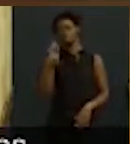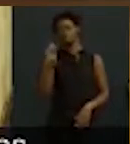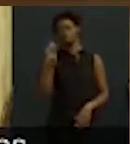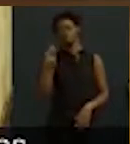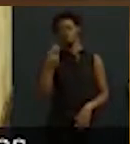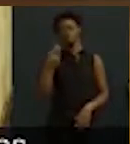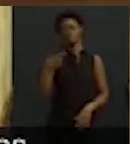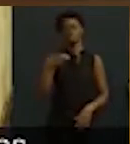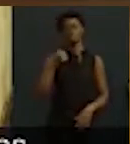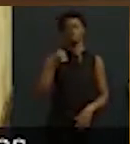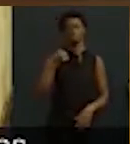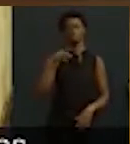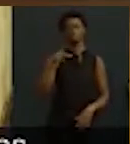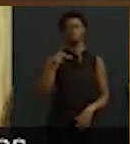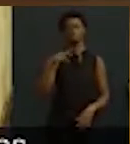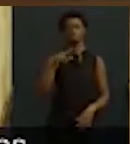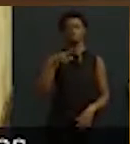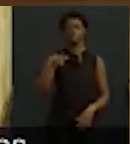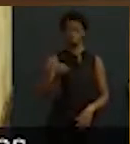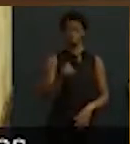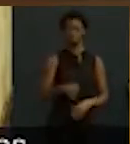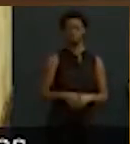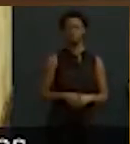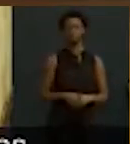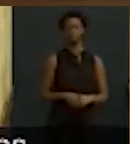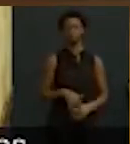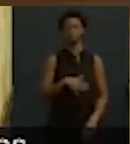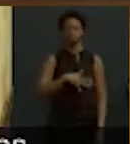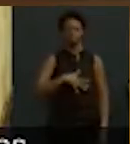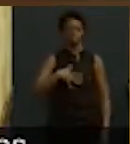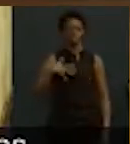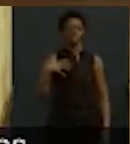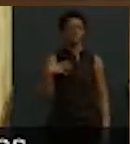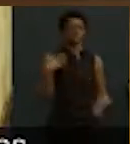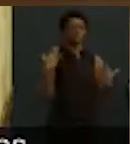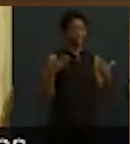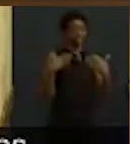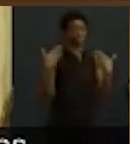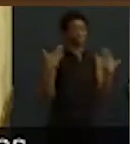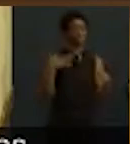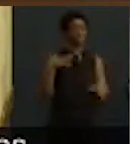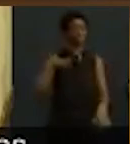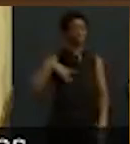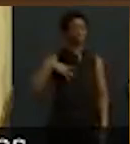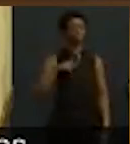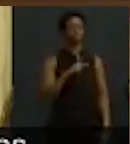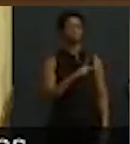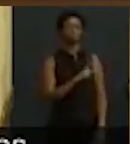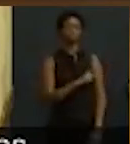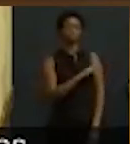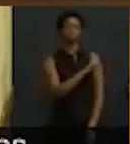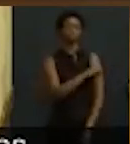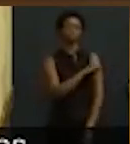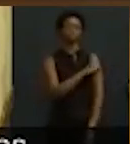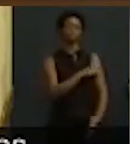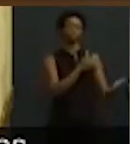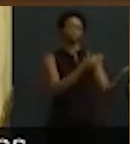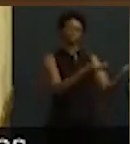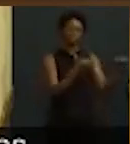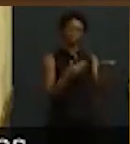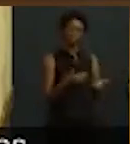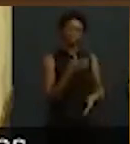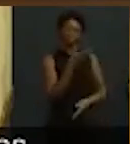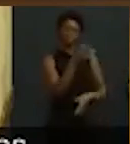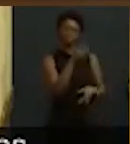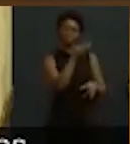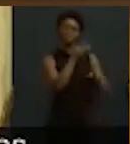É com muita honra que o Ministério Público do Estado do Rio de Janeiro convida a servidora Paula